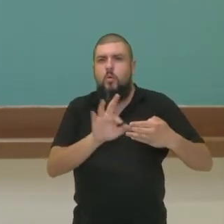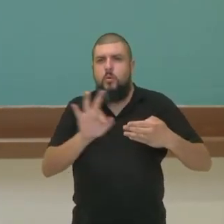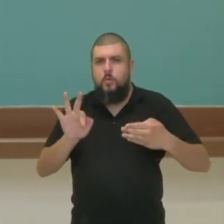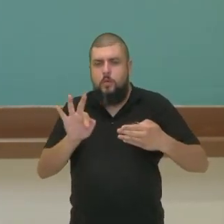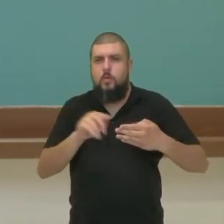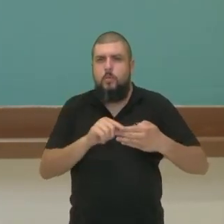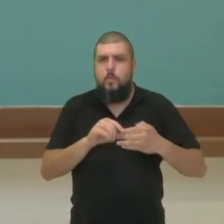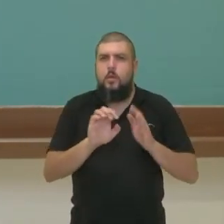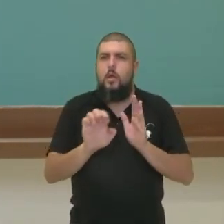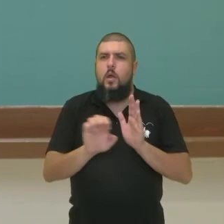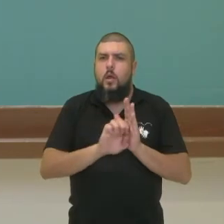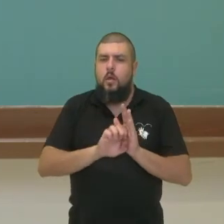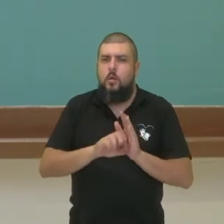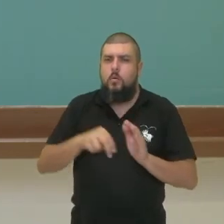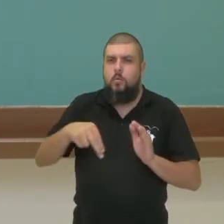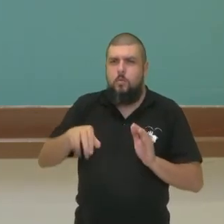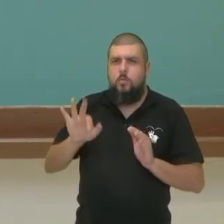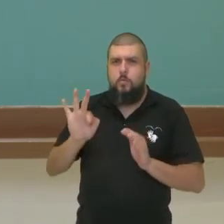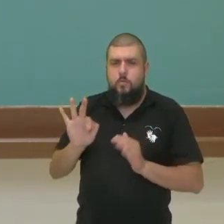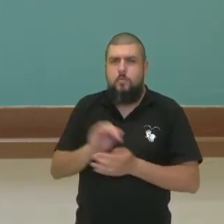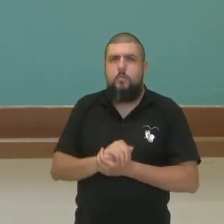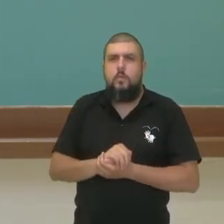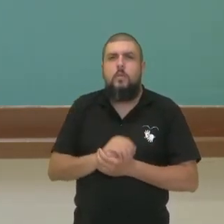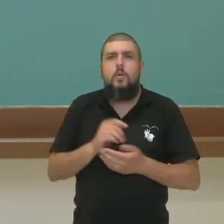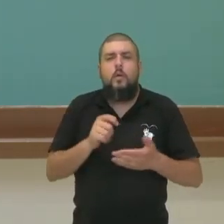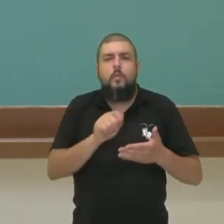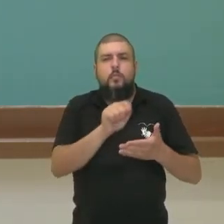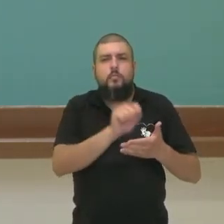ela que editou a obra, e ela saiu em